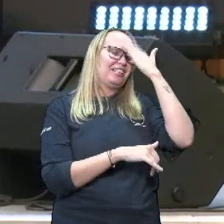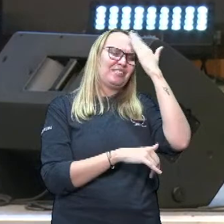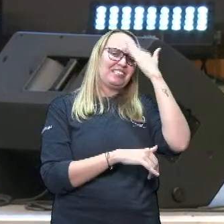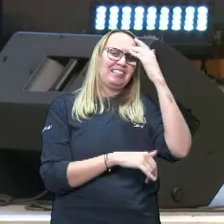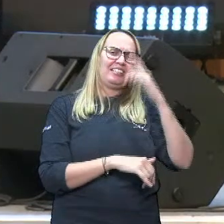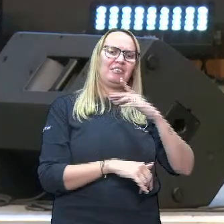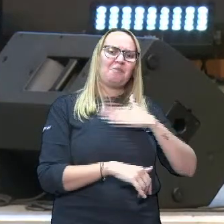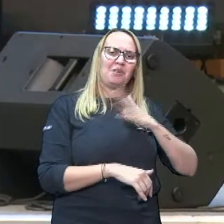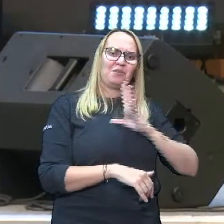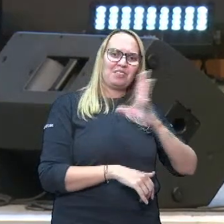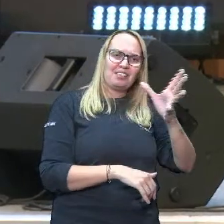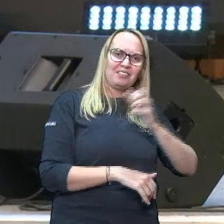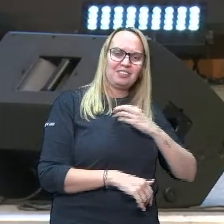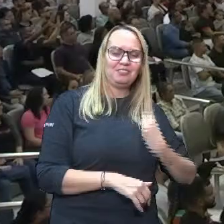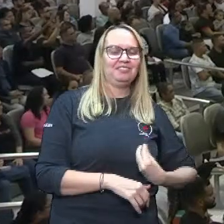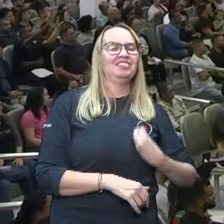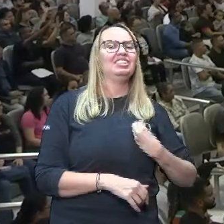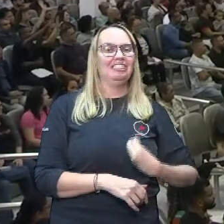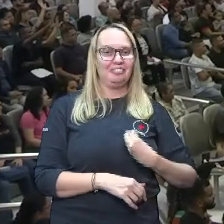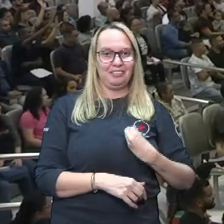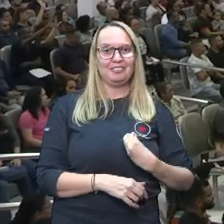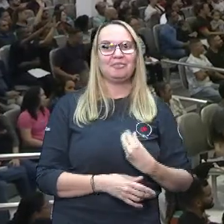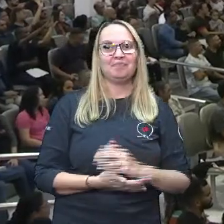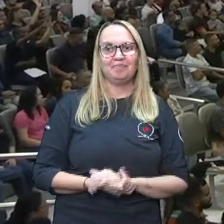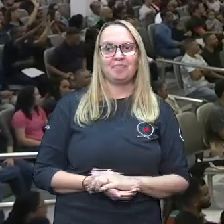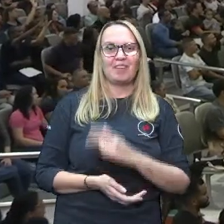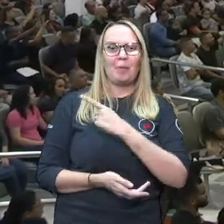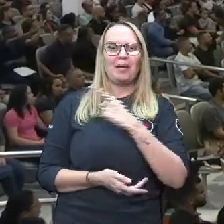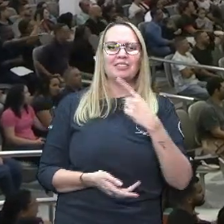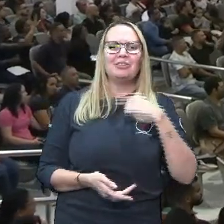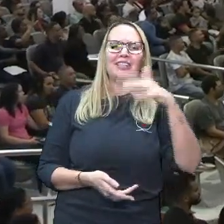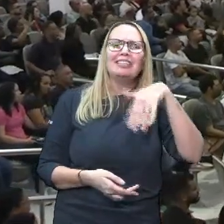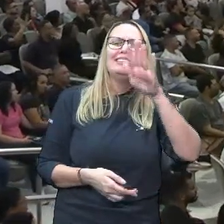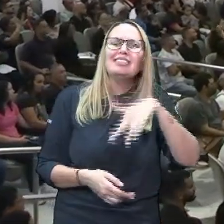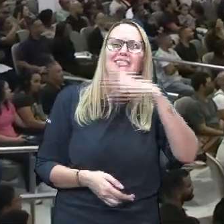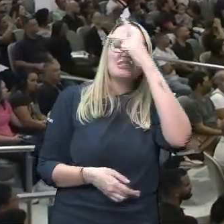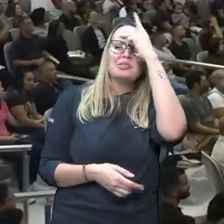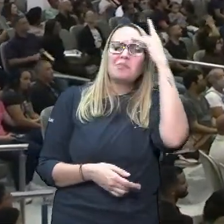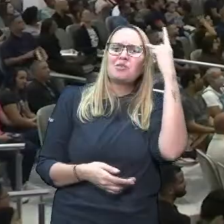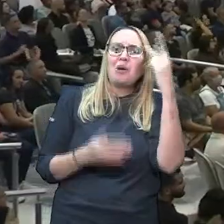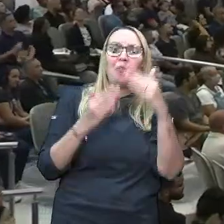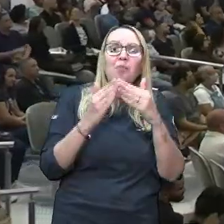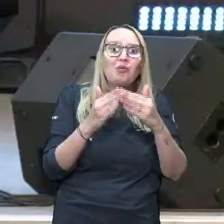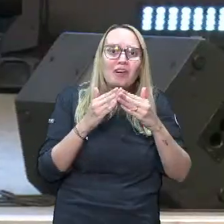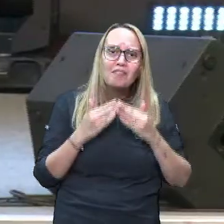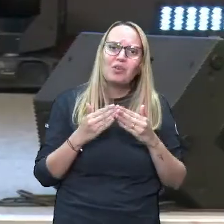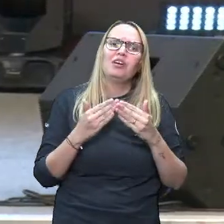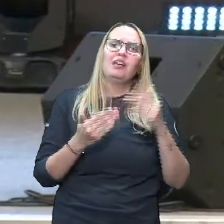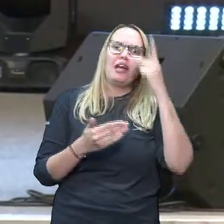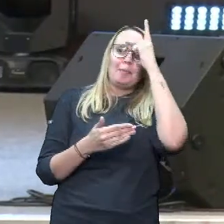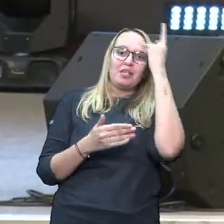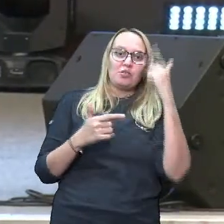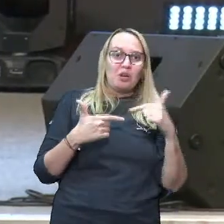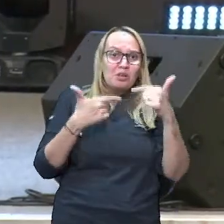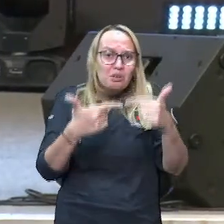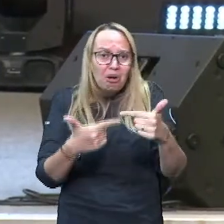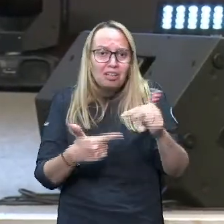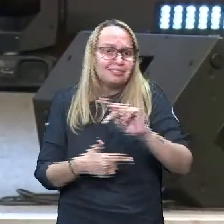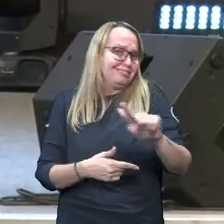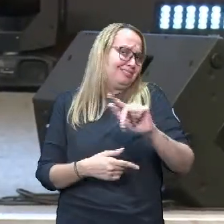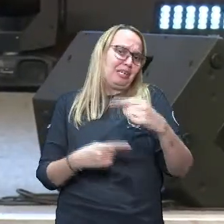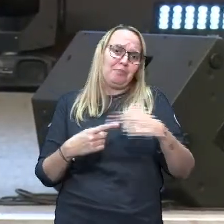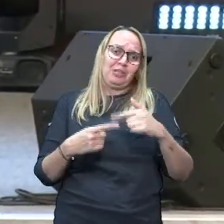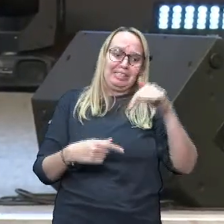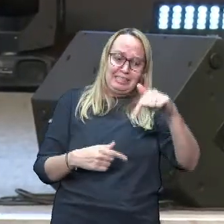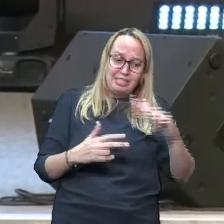meu Redentor vive. Pastor, quem são essas pessoas, pelo amor de Deus? São pessoas com sorte? Não, porque aqui com